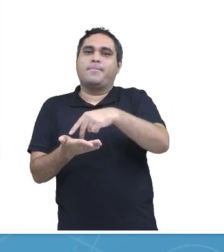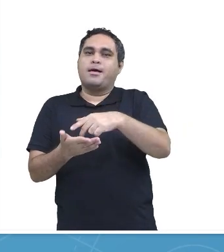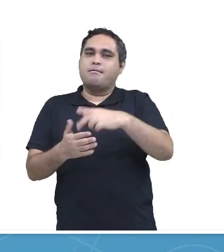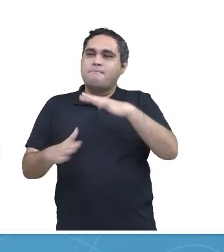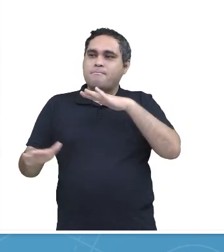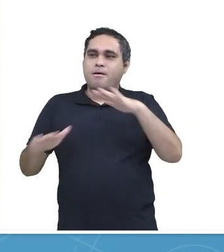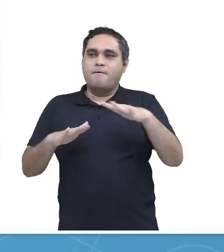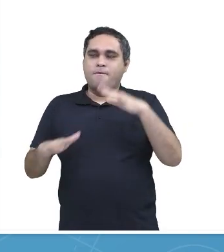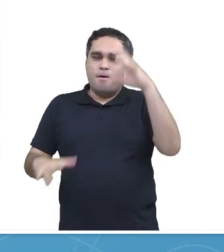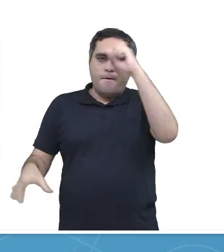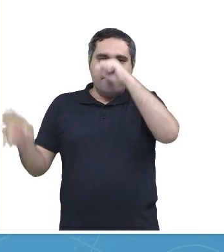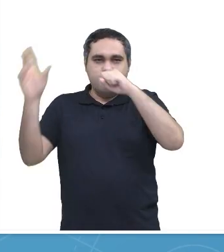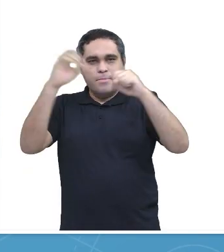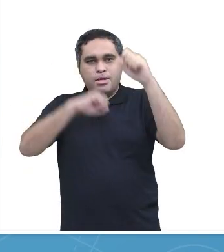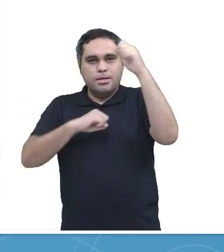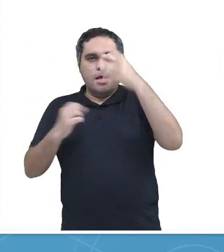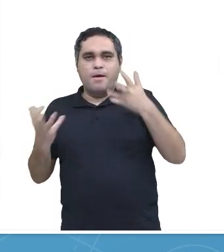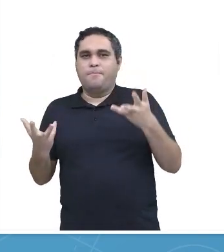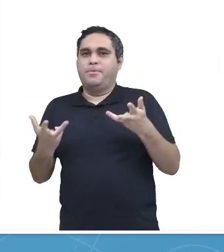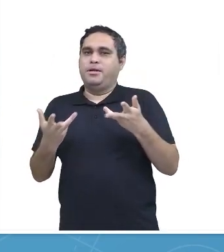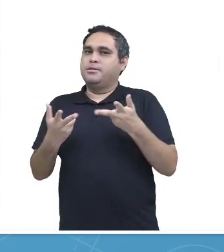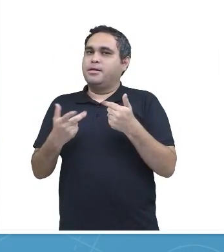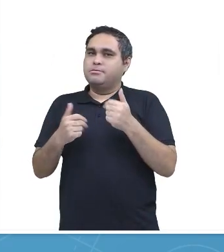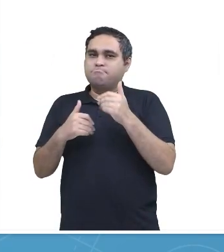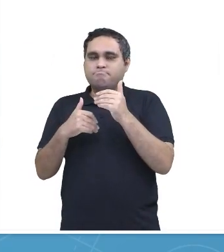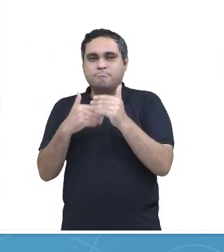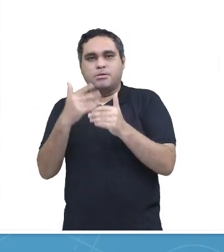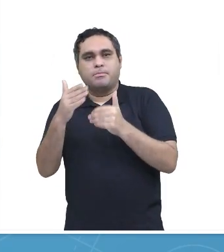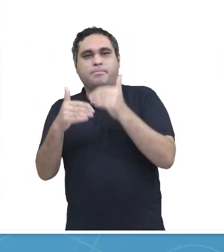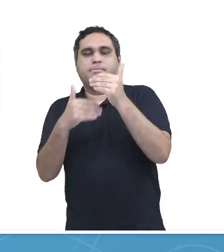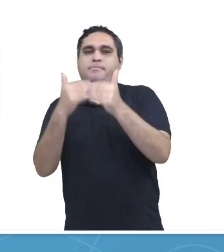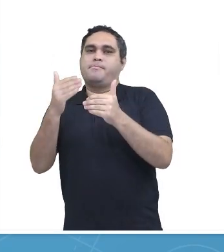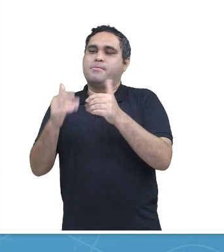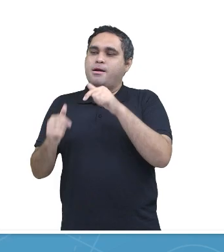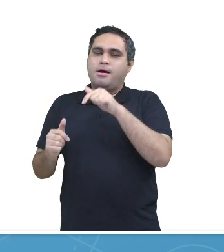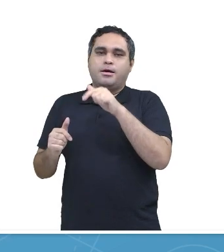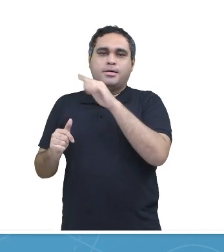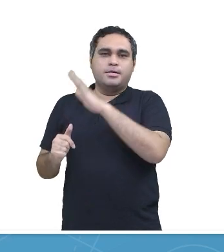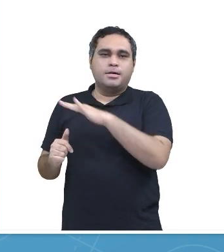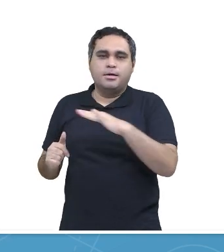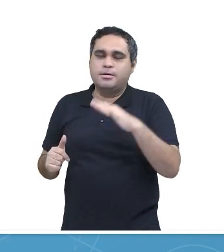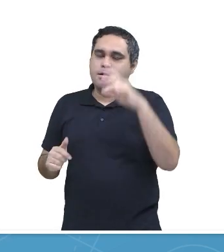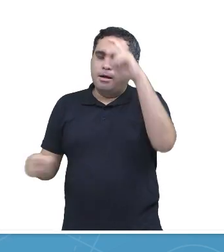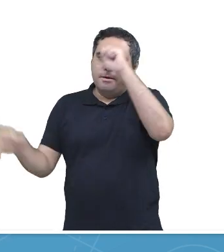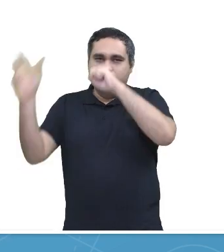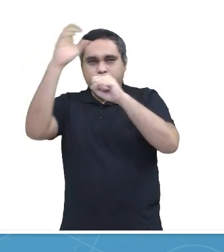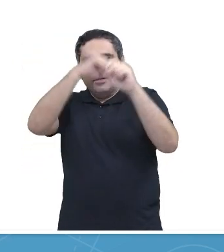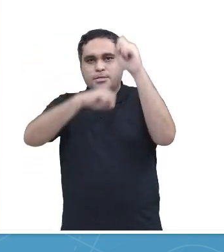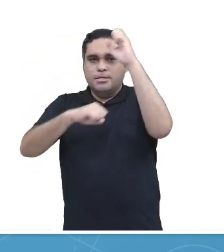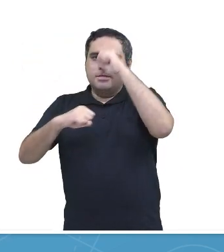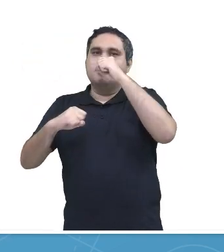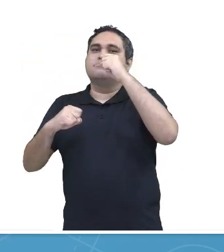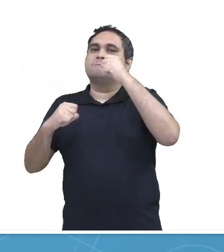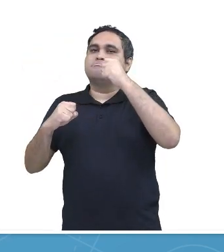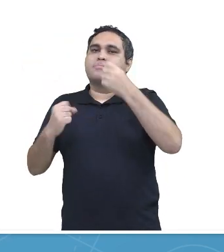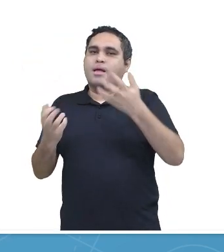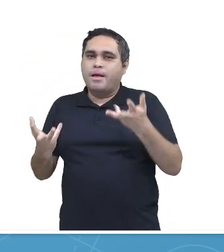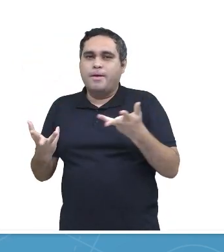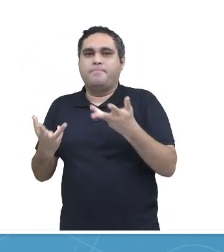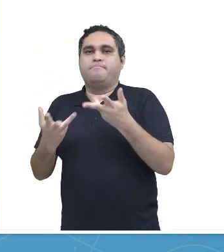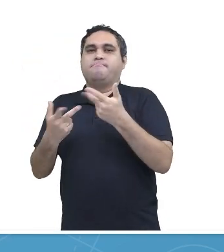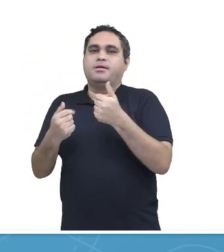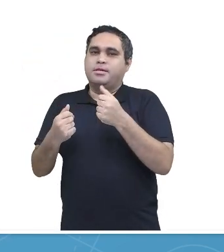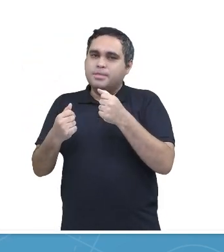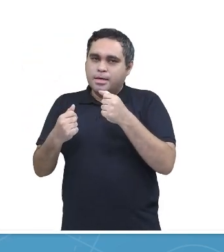que aí a criança vai desenvolvendo cada vez mais e mais, aprendendo, se tornando cada vez mais especializada naqueles